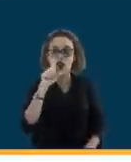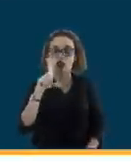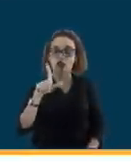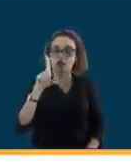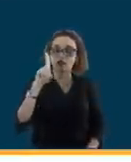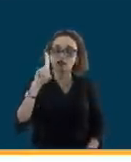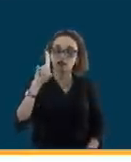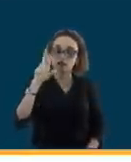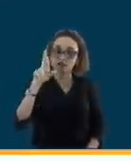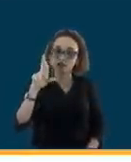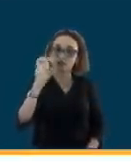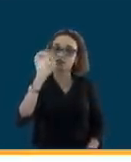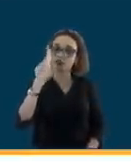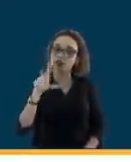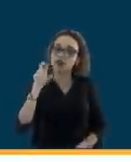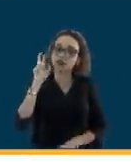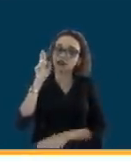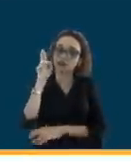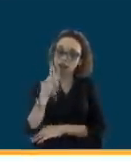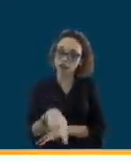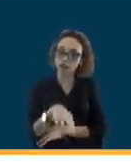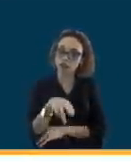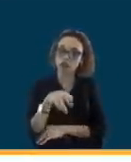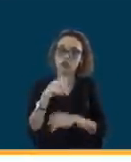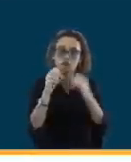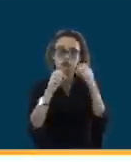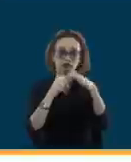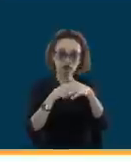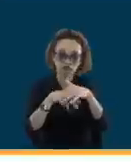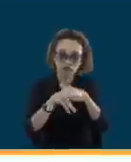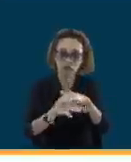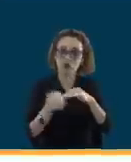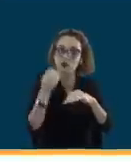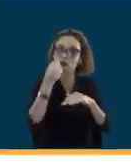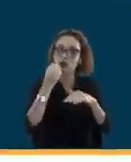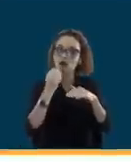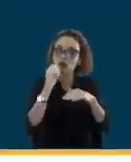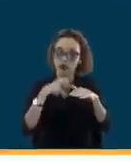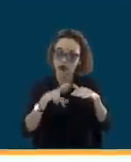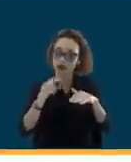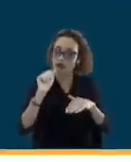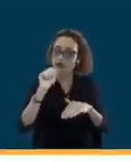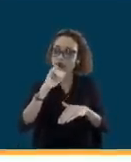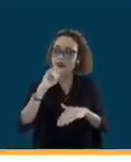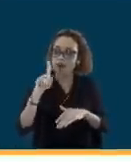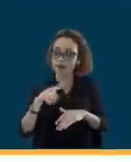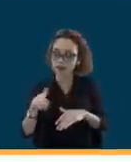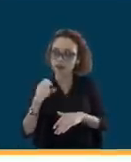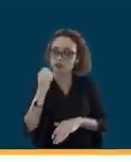ter sido semeada e estar fincada em boas raízes nesse solo